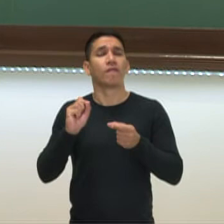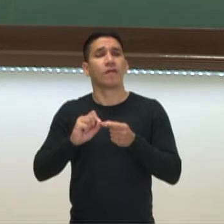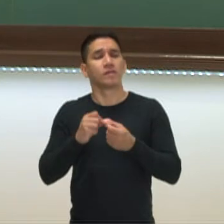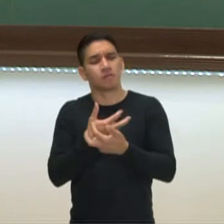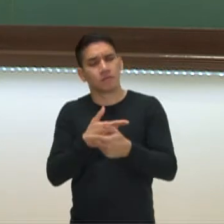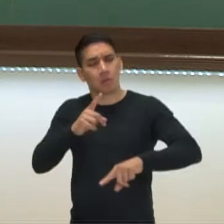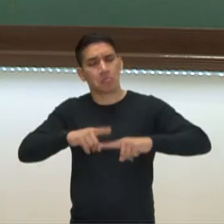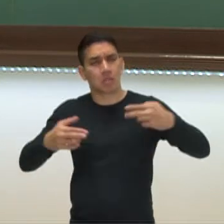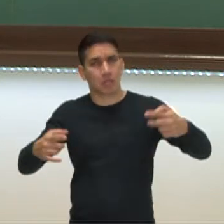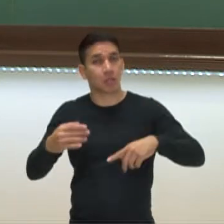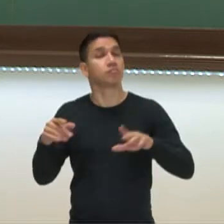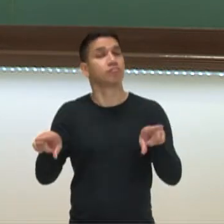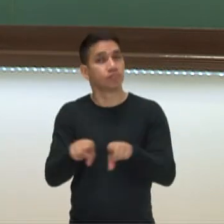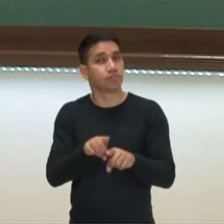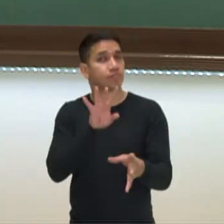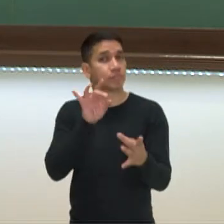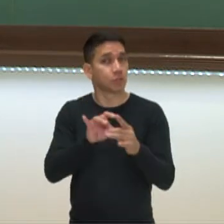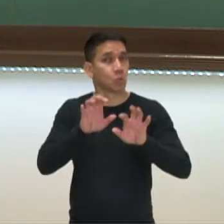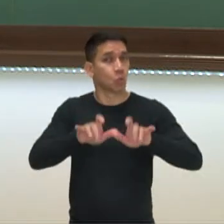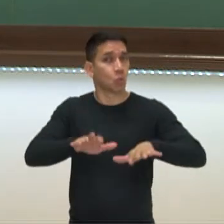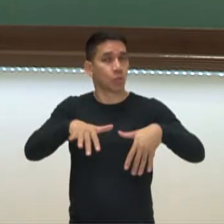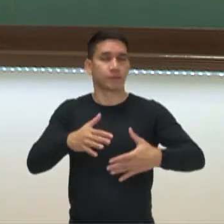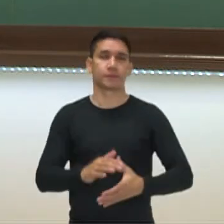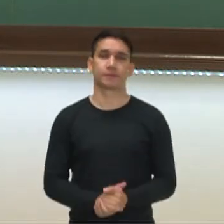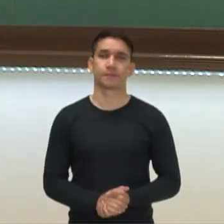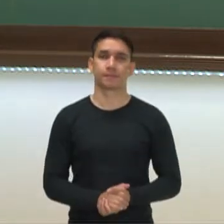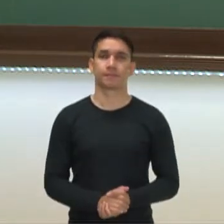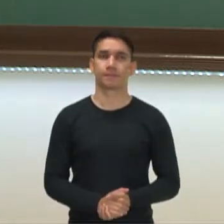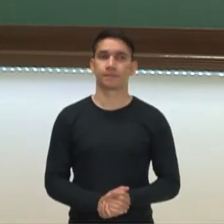materiais, inclusive computadores, né?